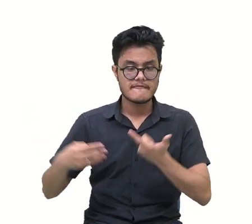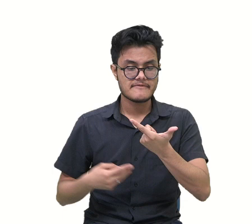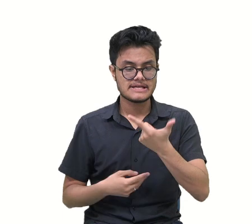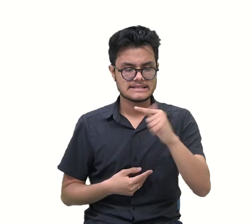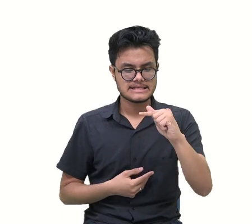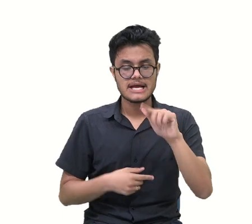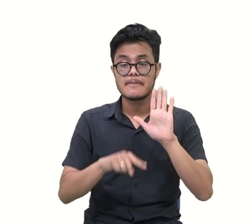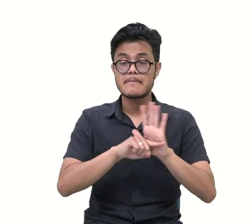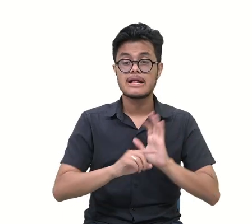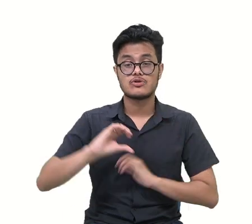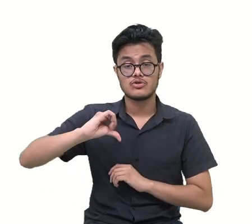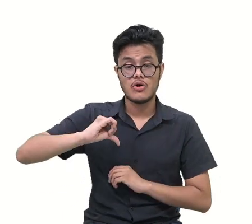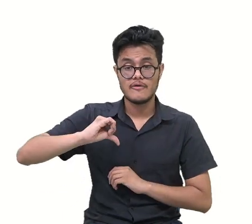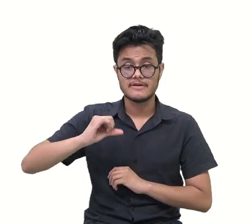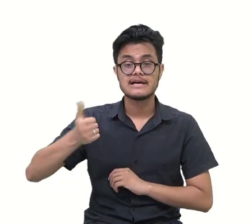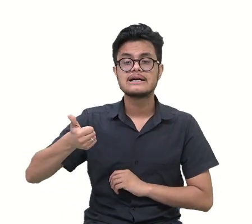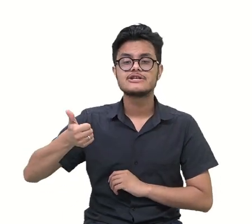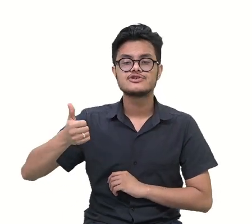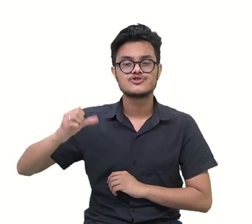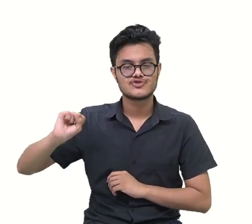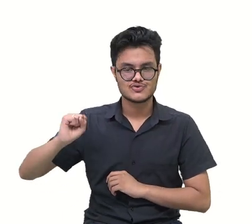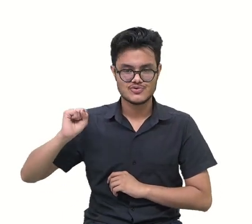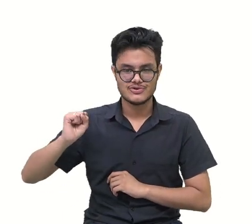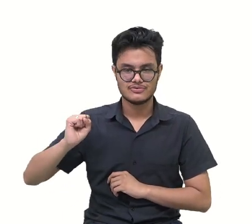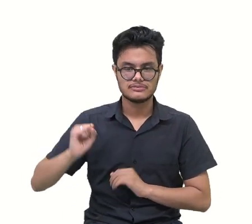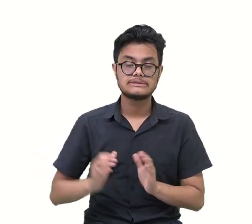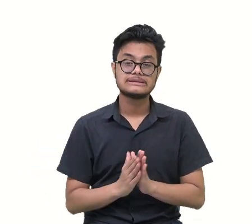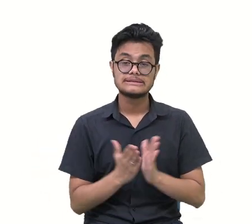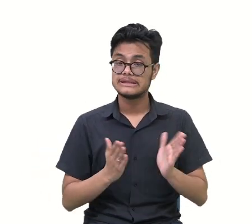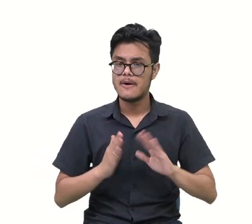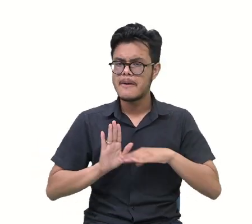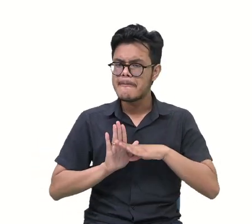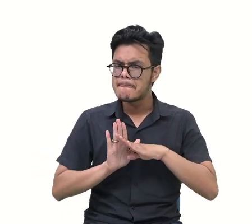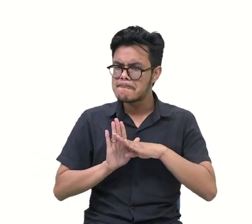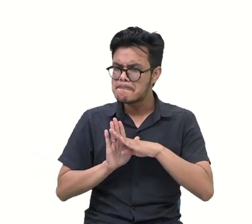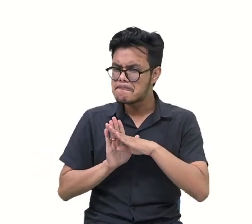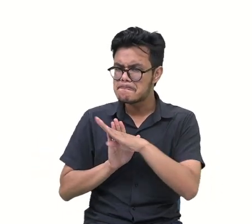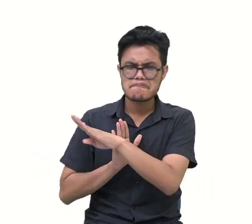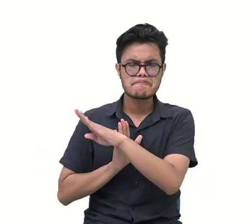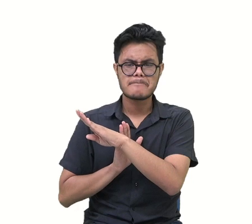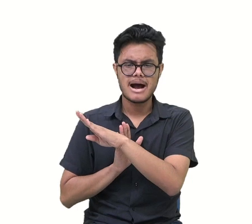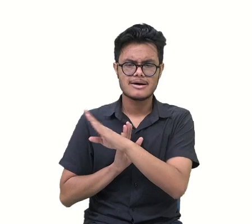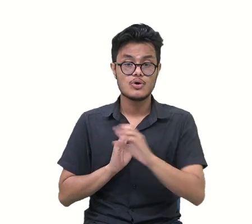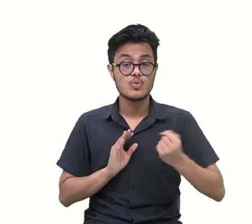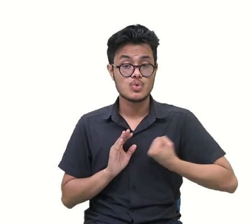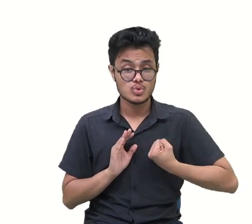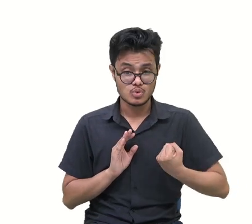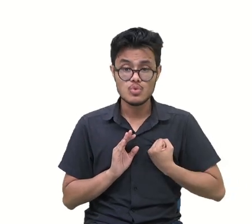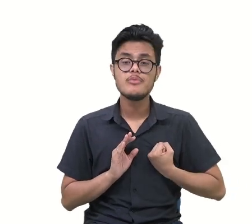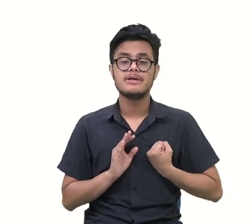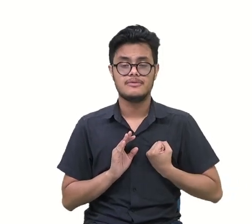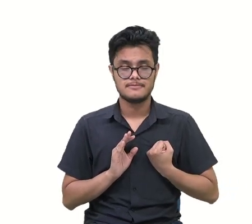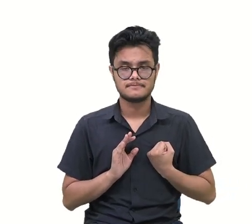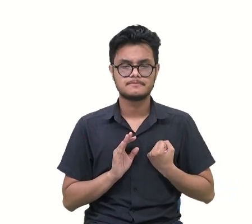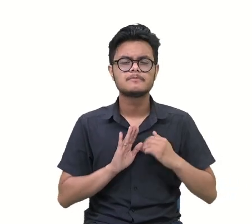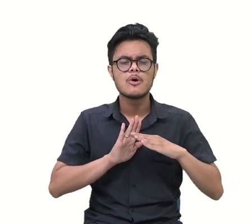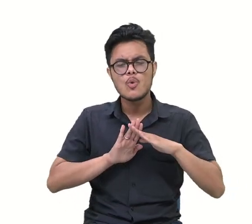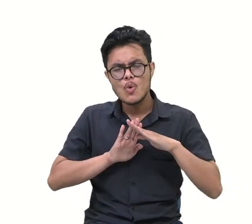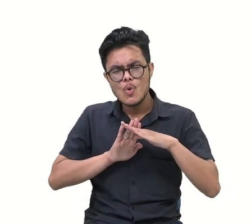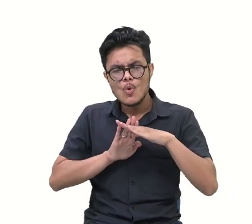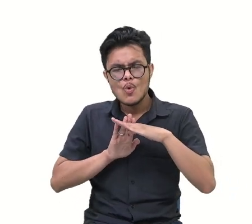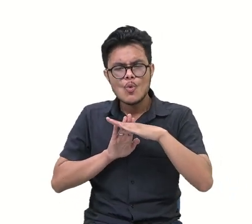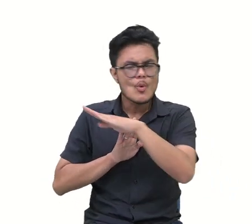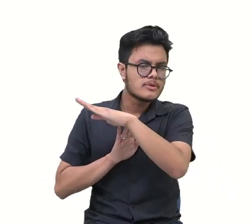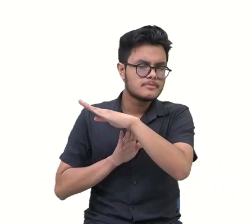dar 18, ok? Então, observem que os valores, eles vão crescendo de forma